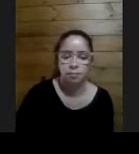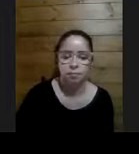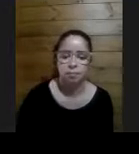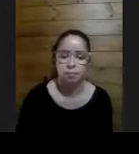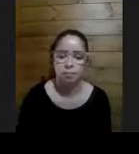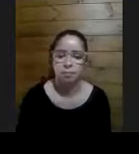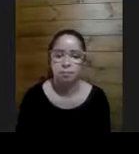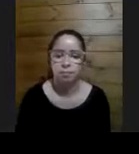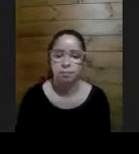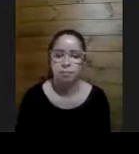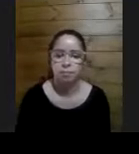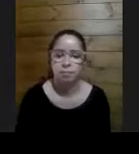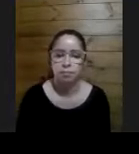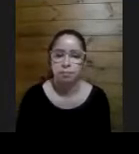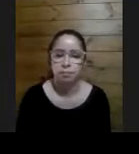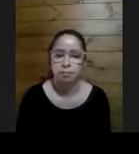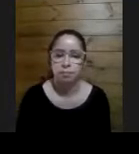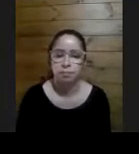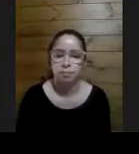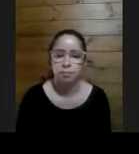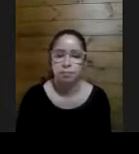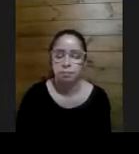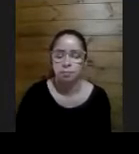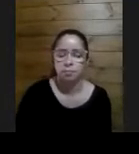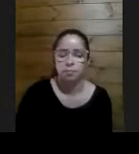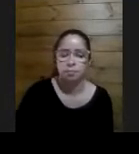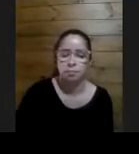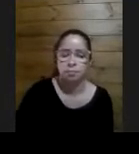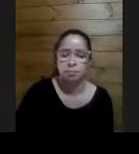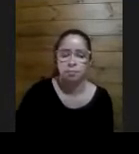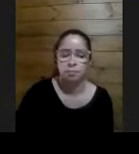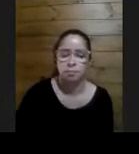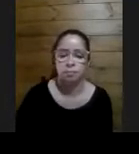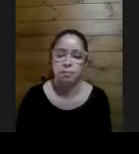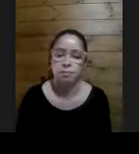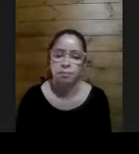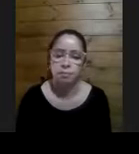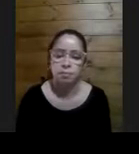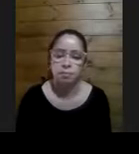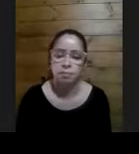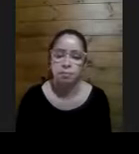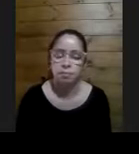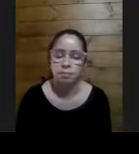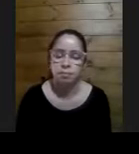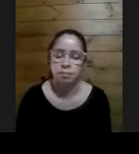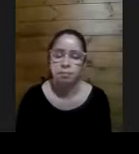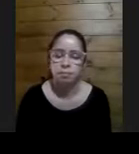Teixeira, que muito nos honra porque acabou de ser eleito presidente do Colégio Brasileiro de